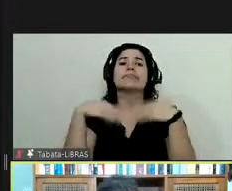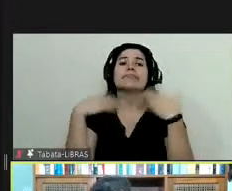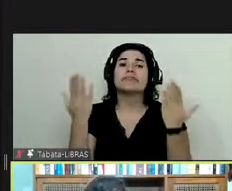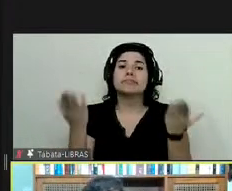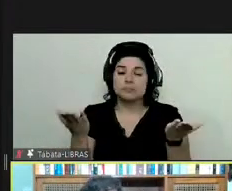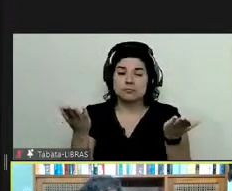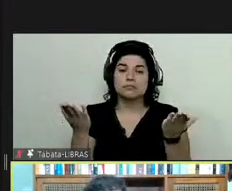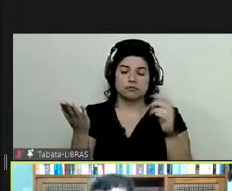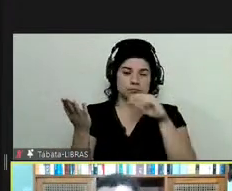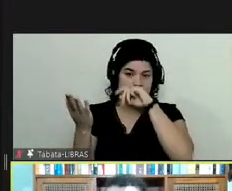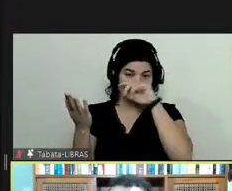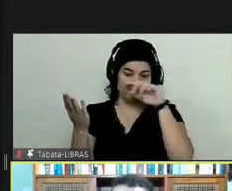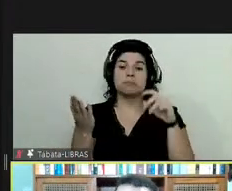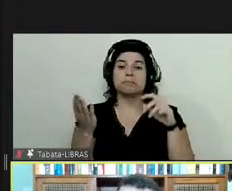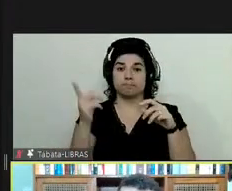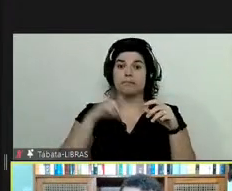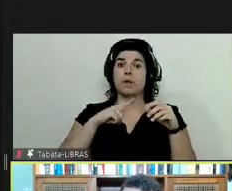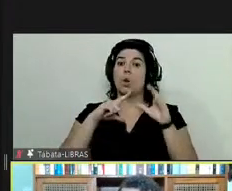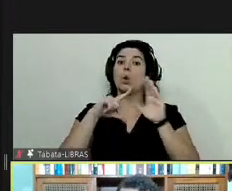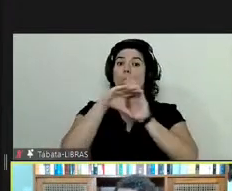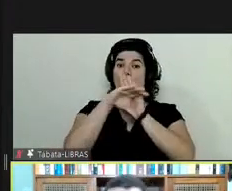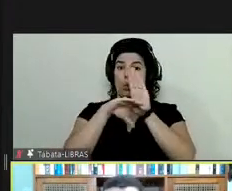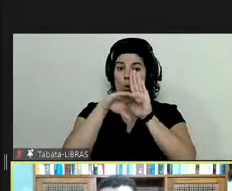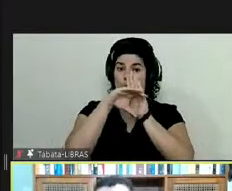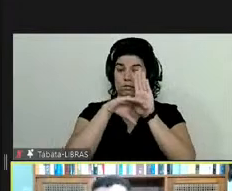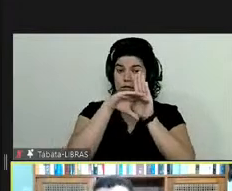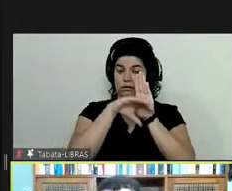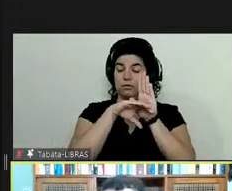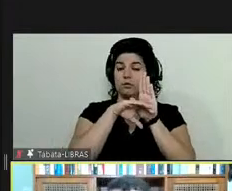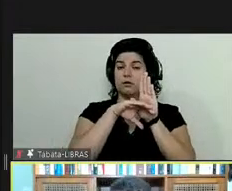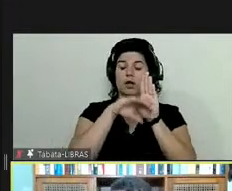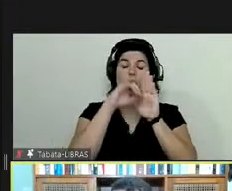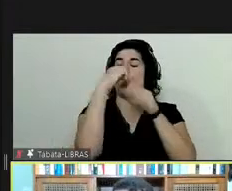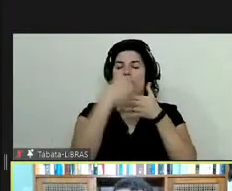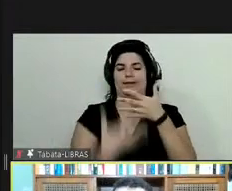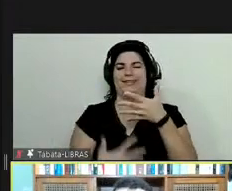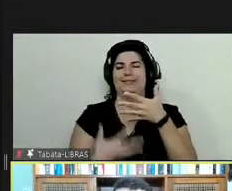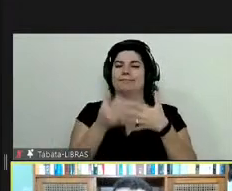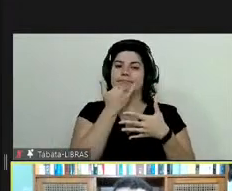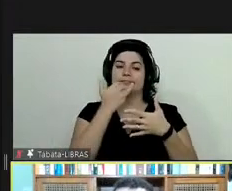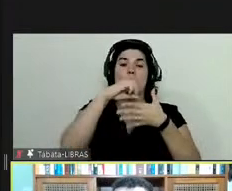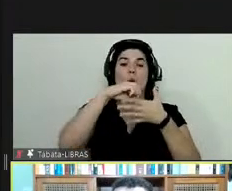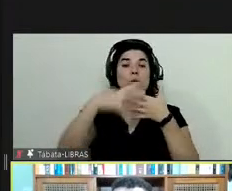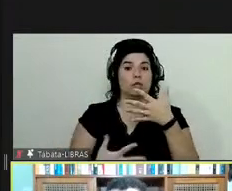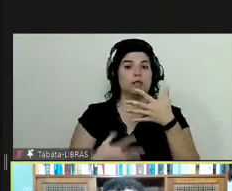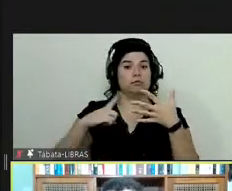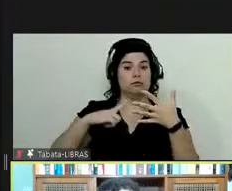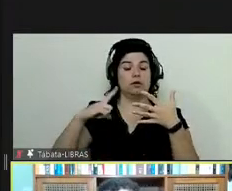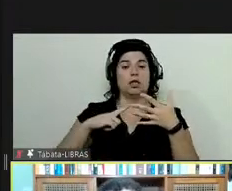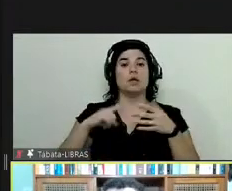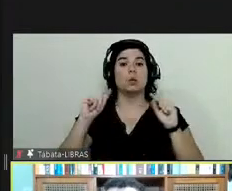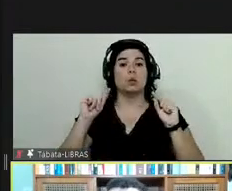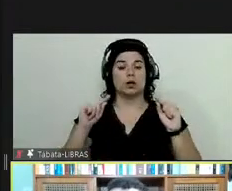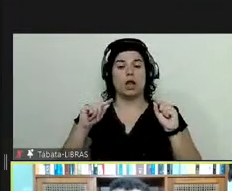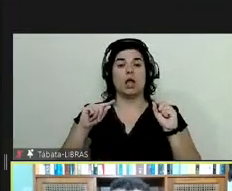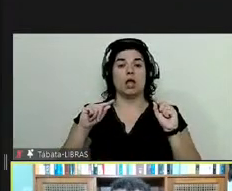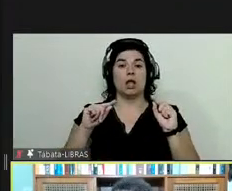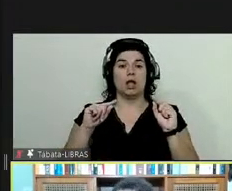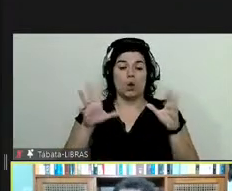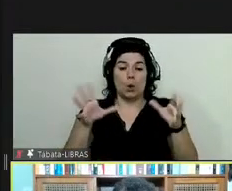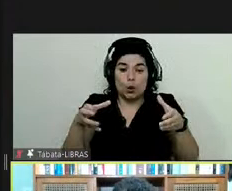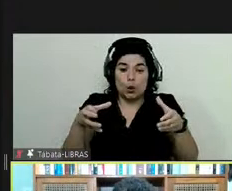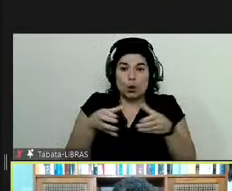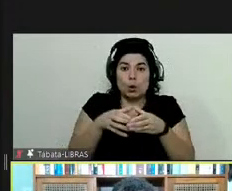resgatada basicamente num contexto específico do surgimento de uma nova classe social né a nova classe social na Europa